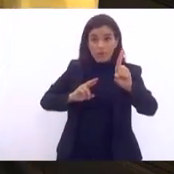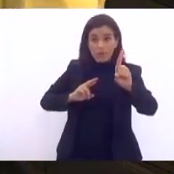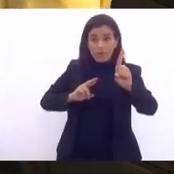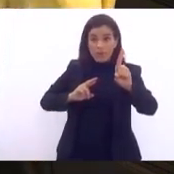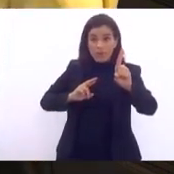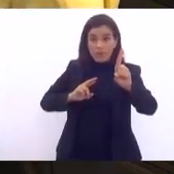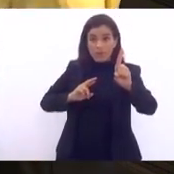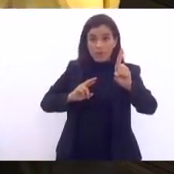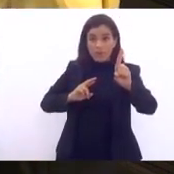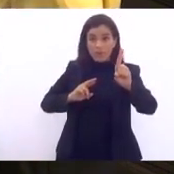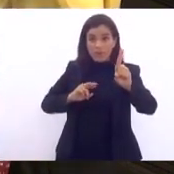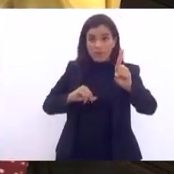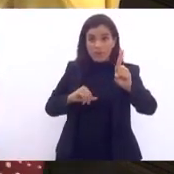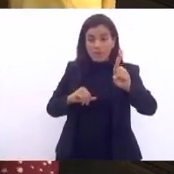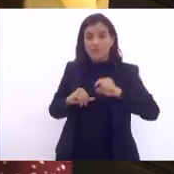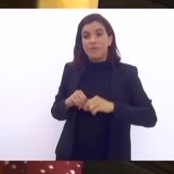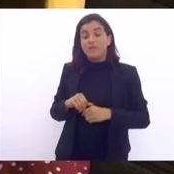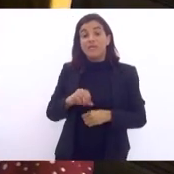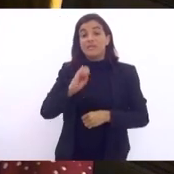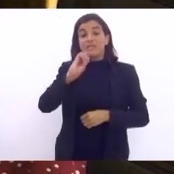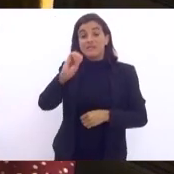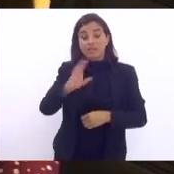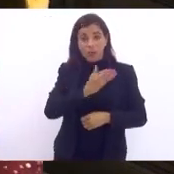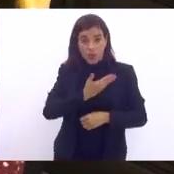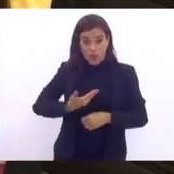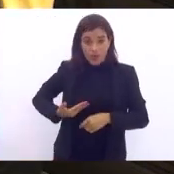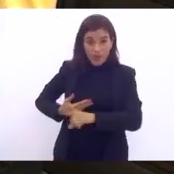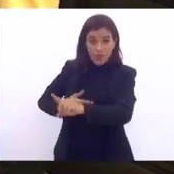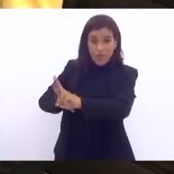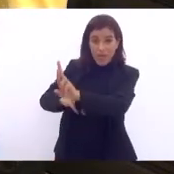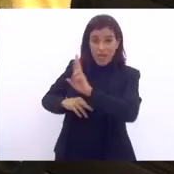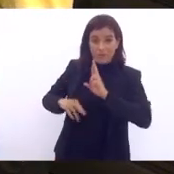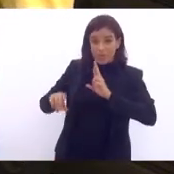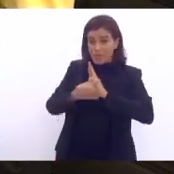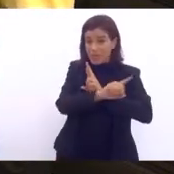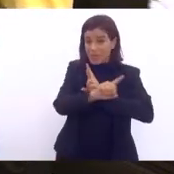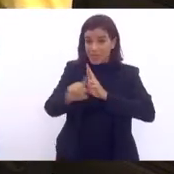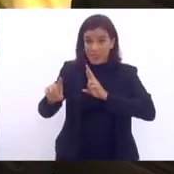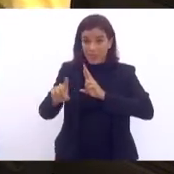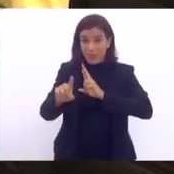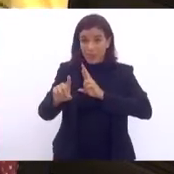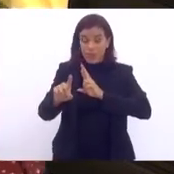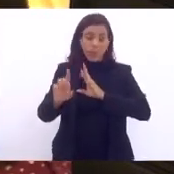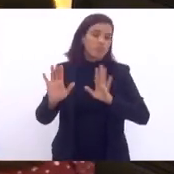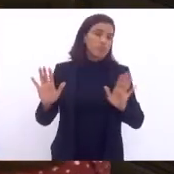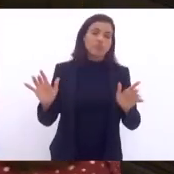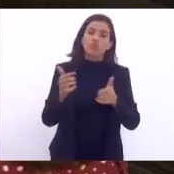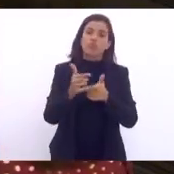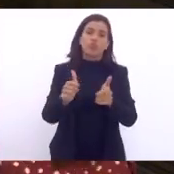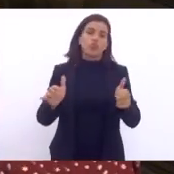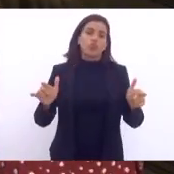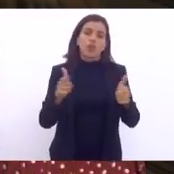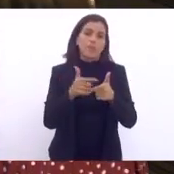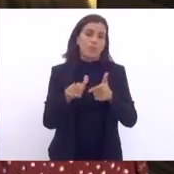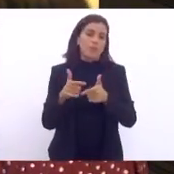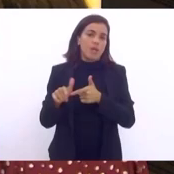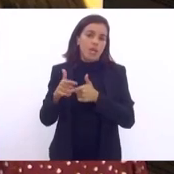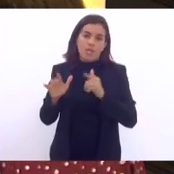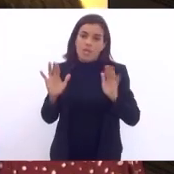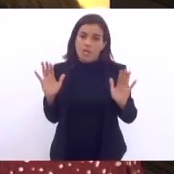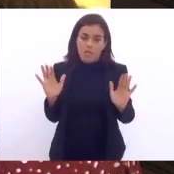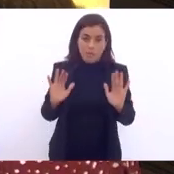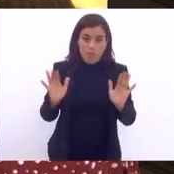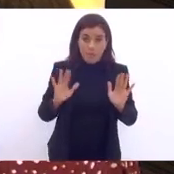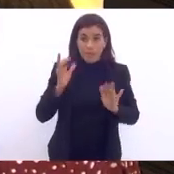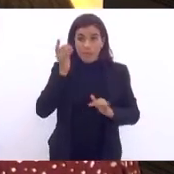Se o governo responder que não, não gera nenhuma mácula. Não vai, deputado Luiz Paulo não vai fazer